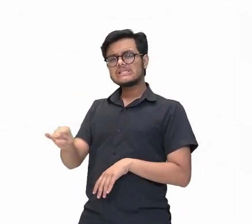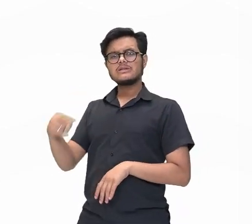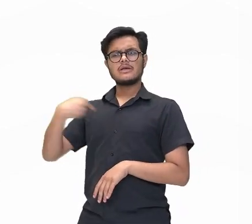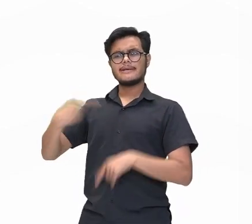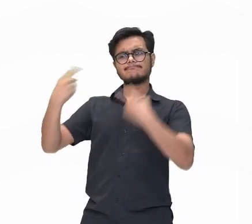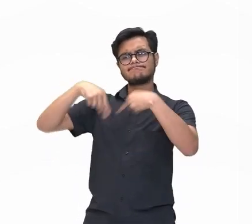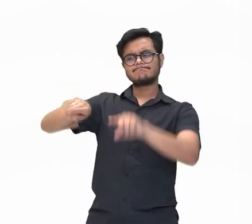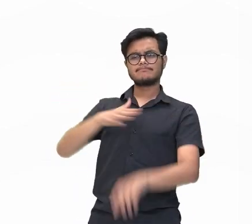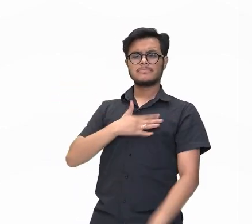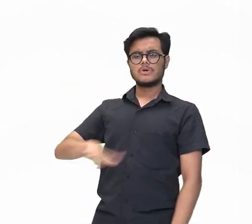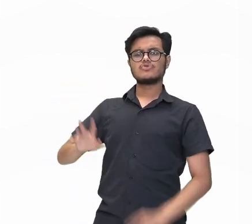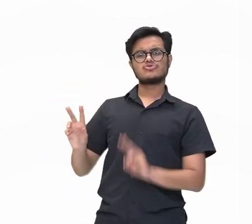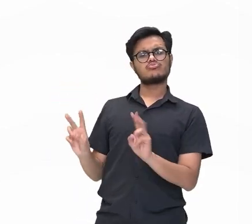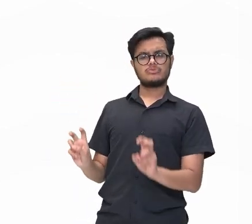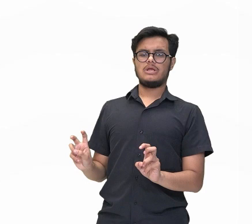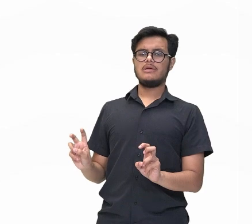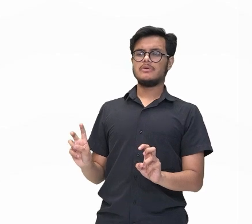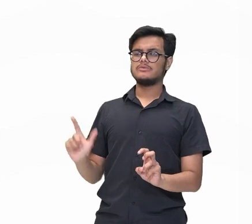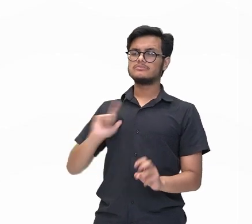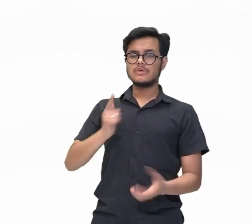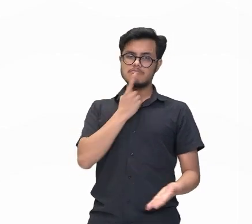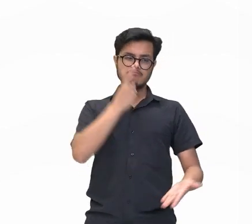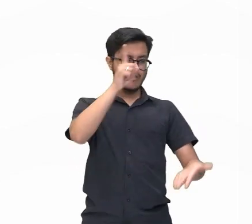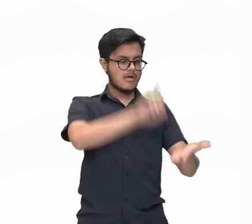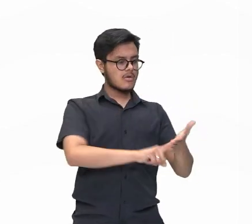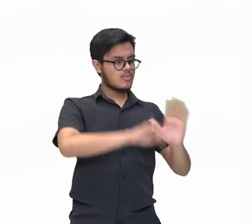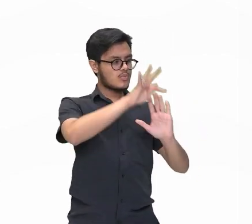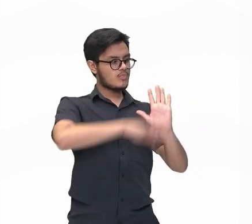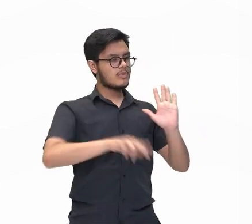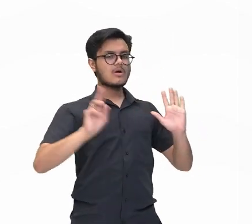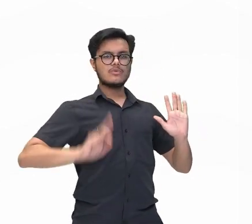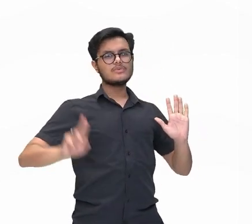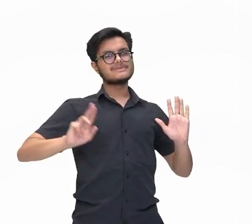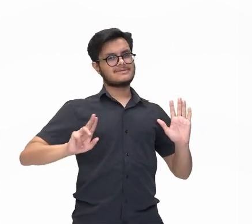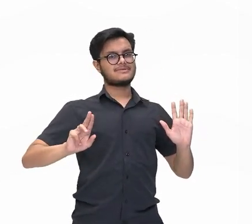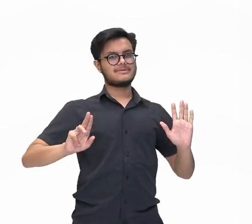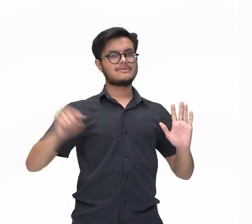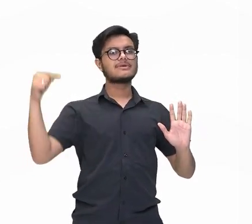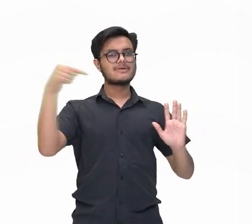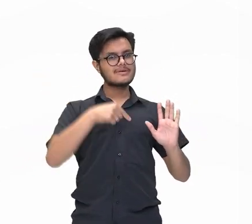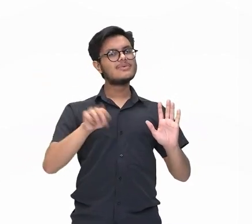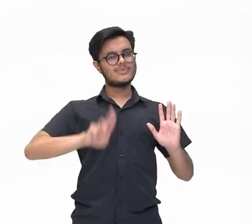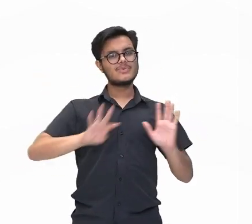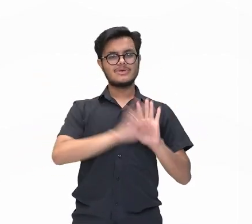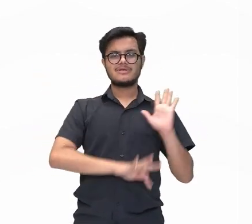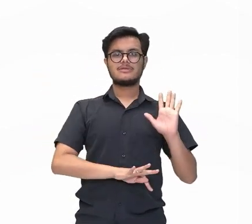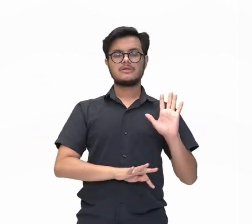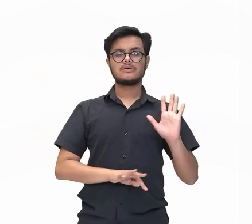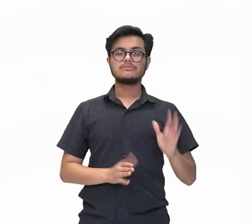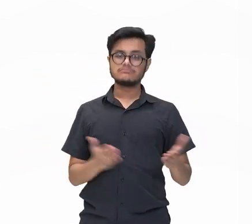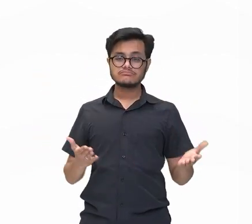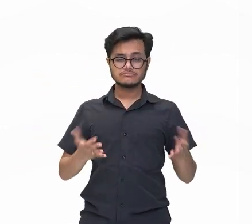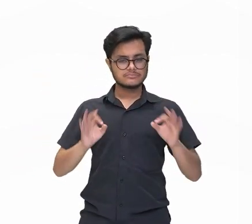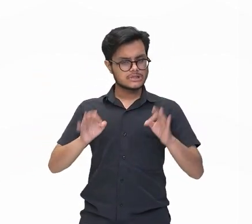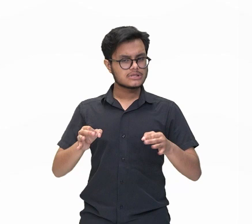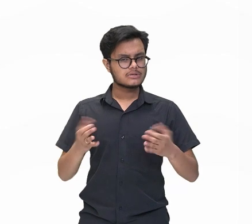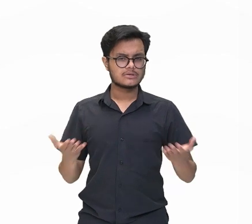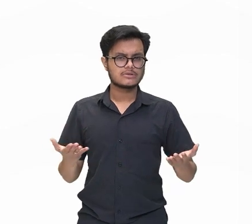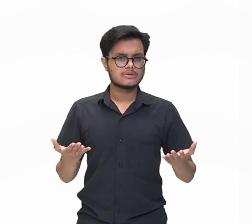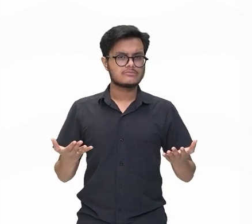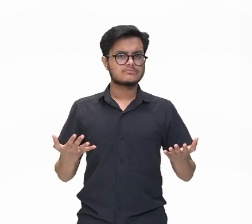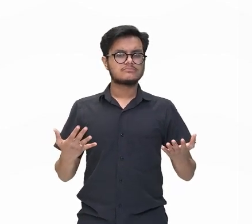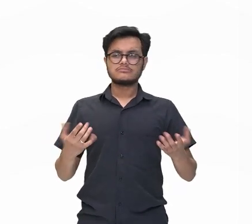ali que seja para valer os seus direitos, né? Para valer, então, realmente aquilo que você quer, se você se